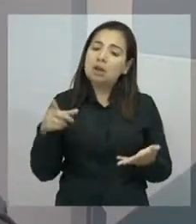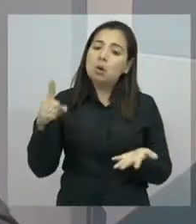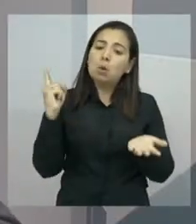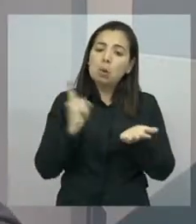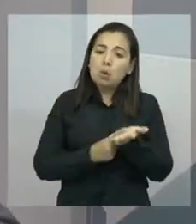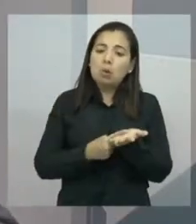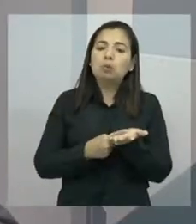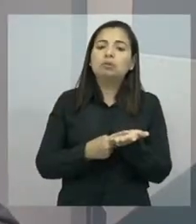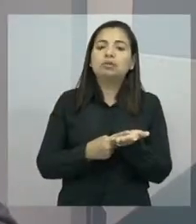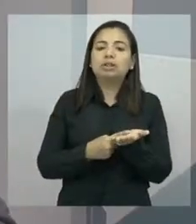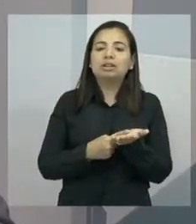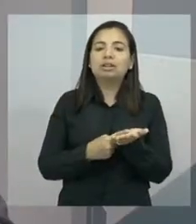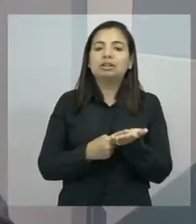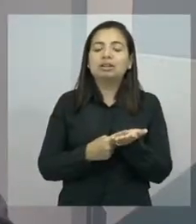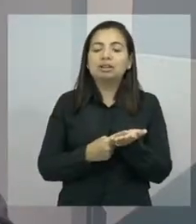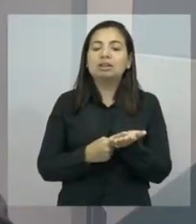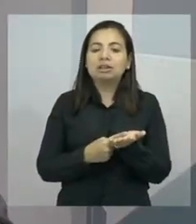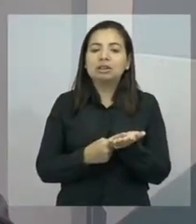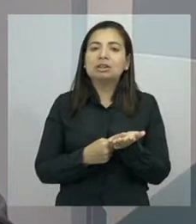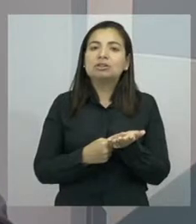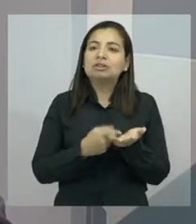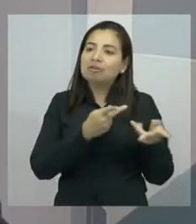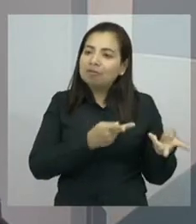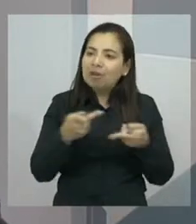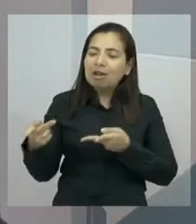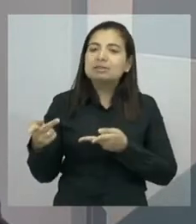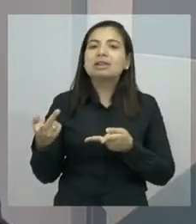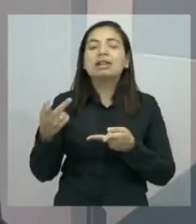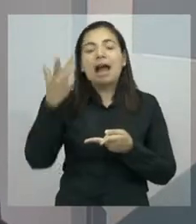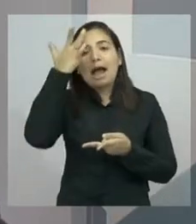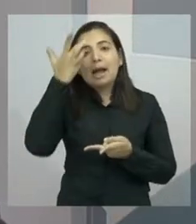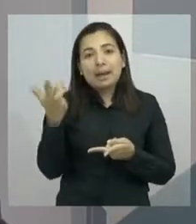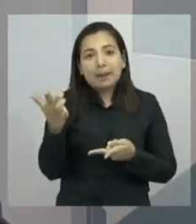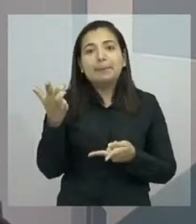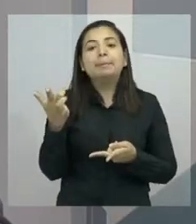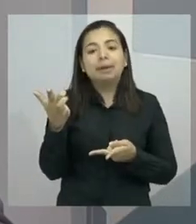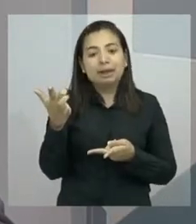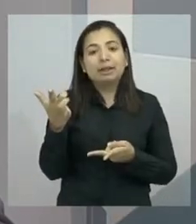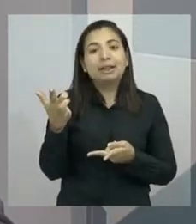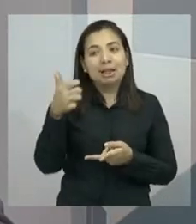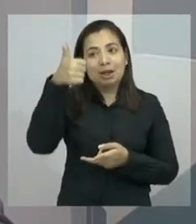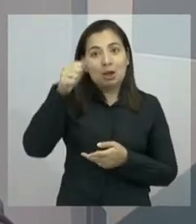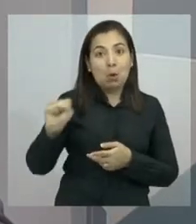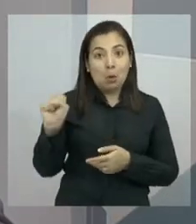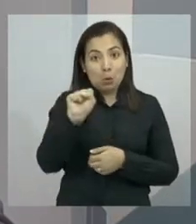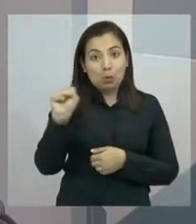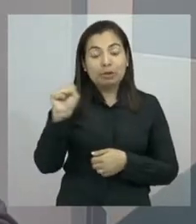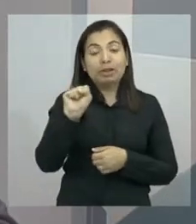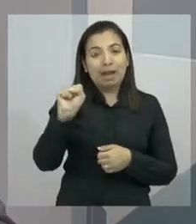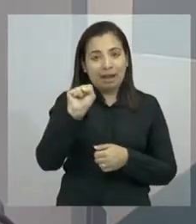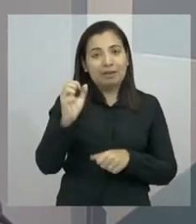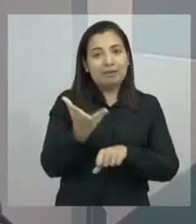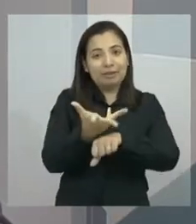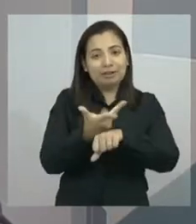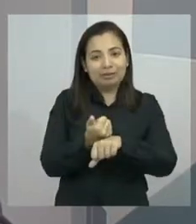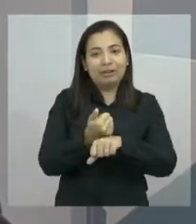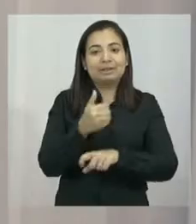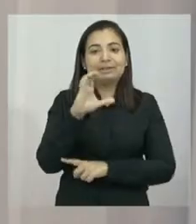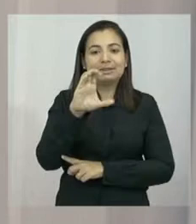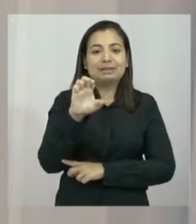agora desse grande evento, né, que inicia amanhã o 8º Festival Alegrai.